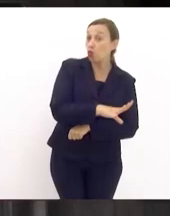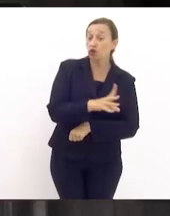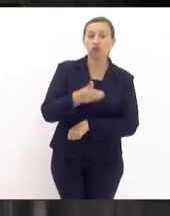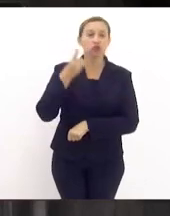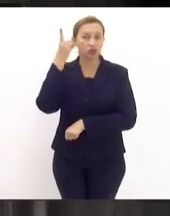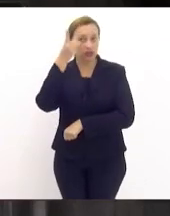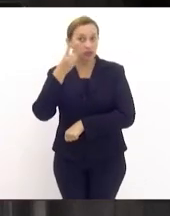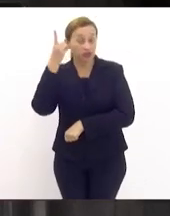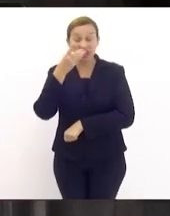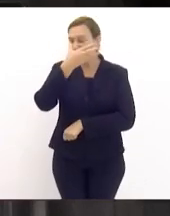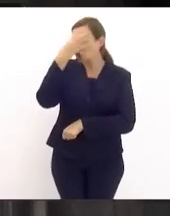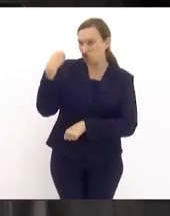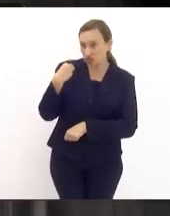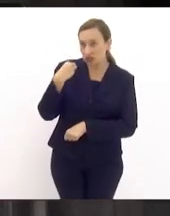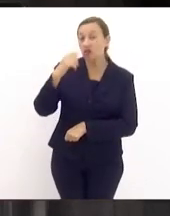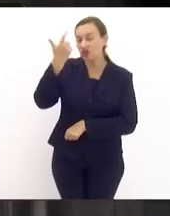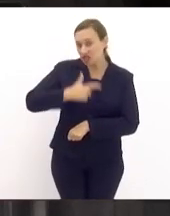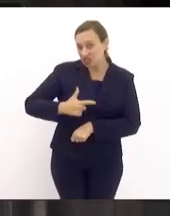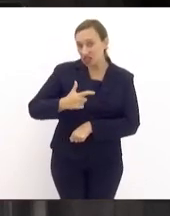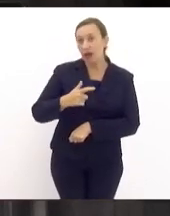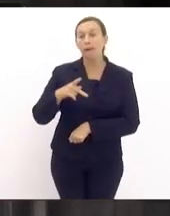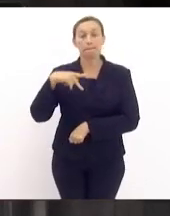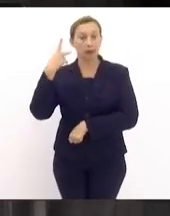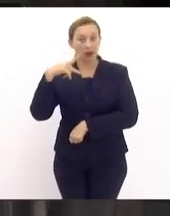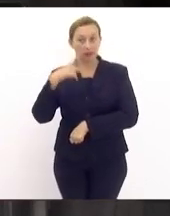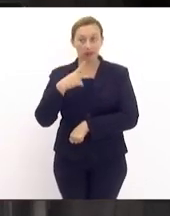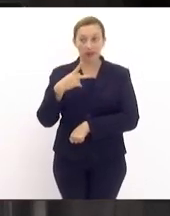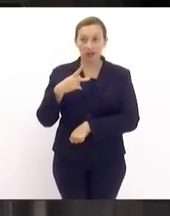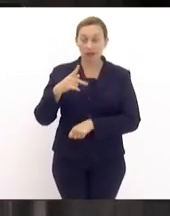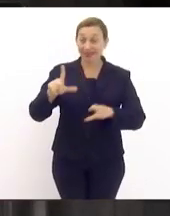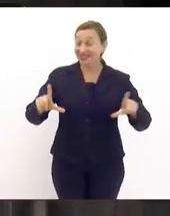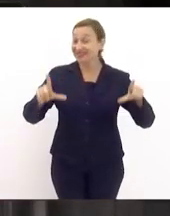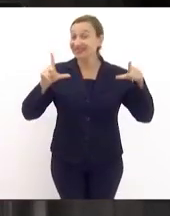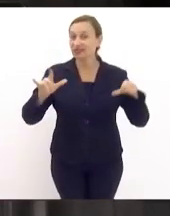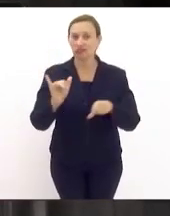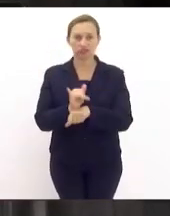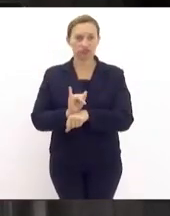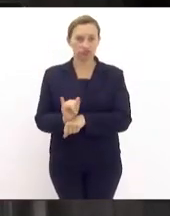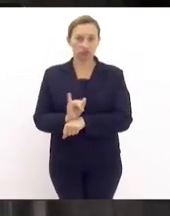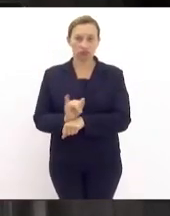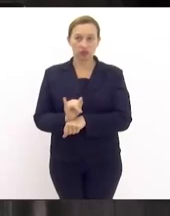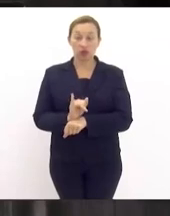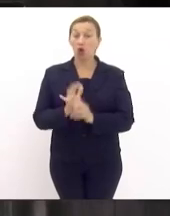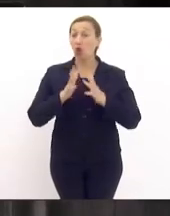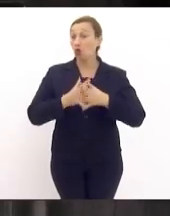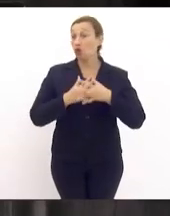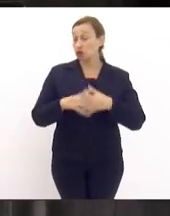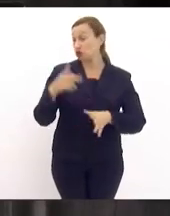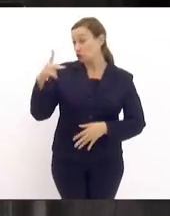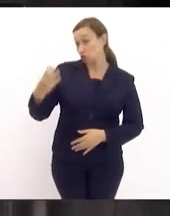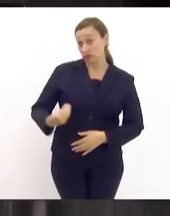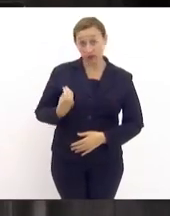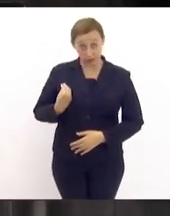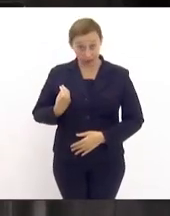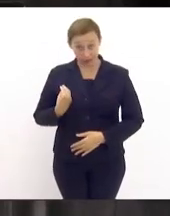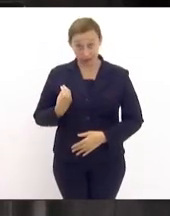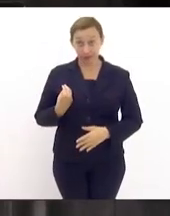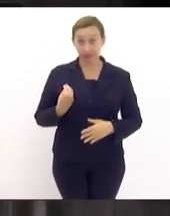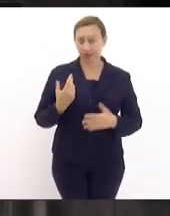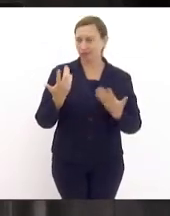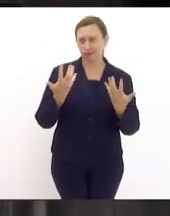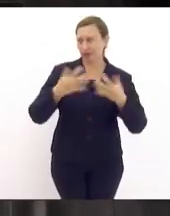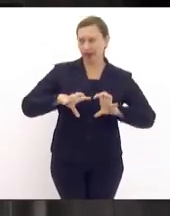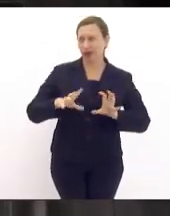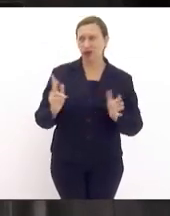que esqueceu de ser parlamentar para ficar sendo youtuber, complicou-se completamente. E a gente não quer